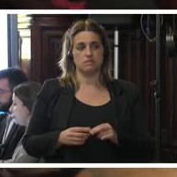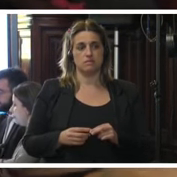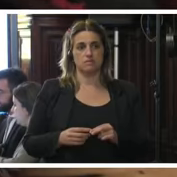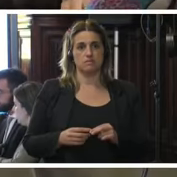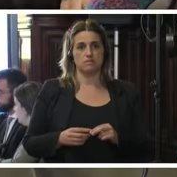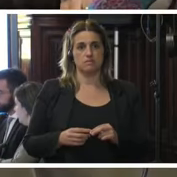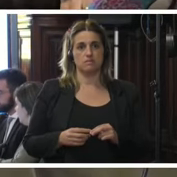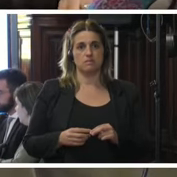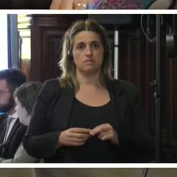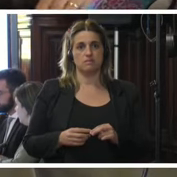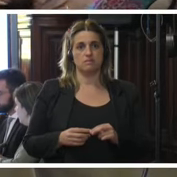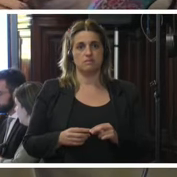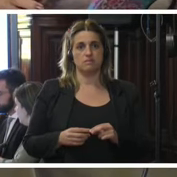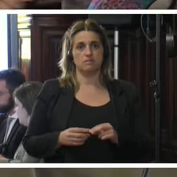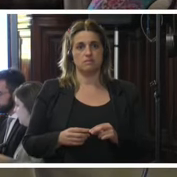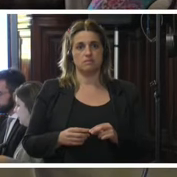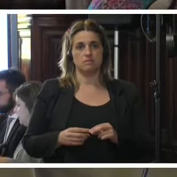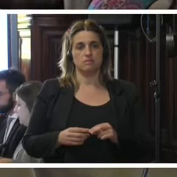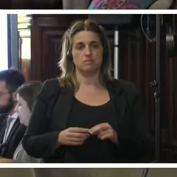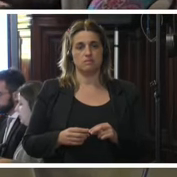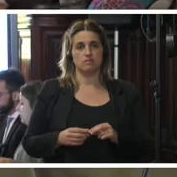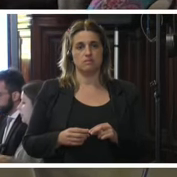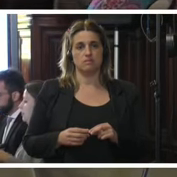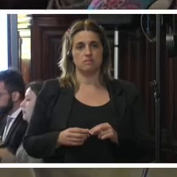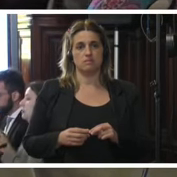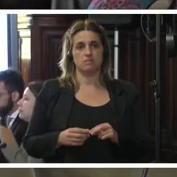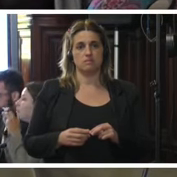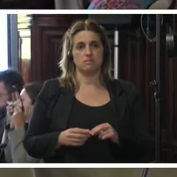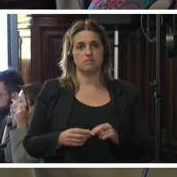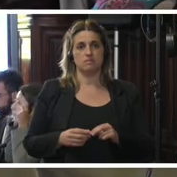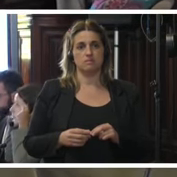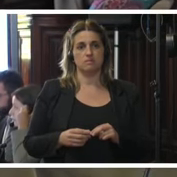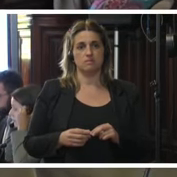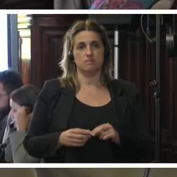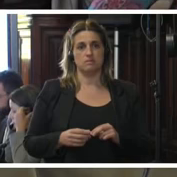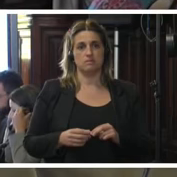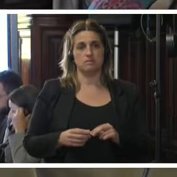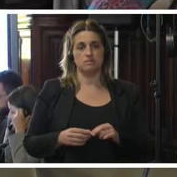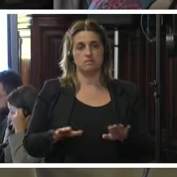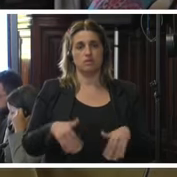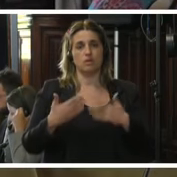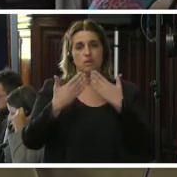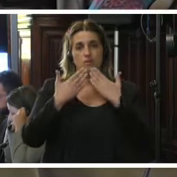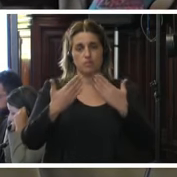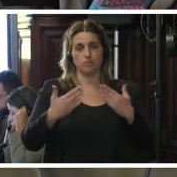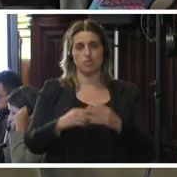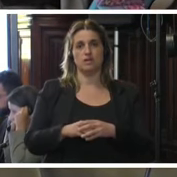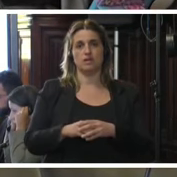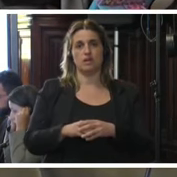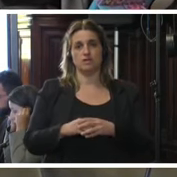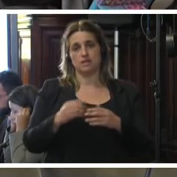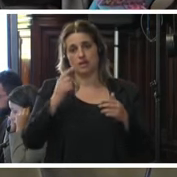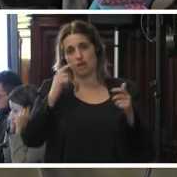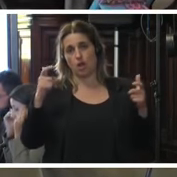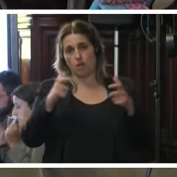Well, thank you, Madam Commissioner, and thank you also, Mr. Commissioner, and all the